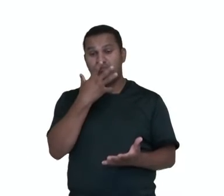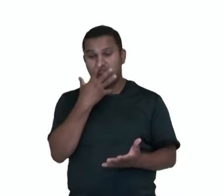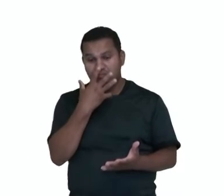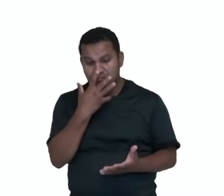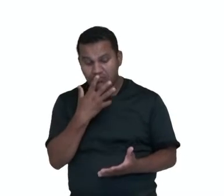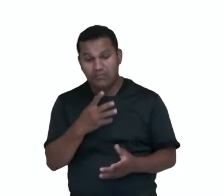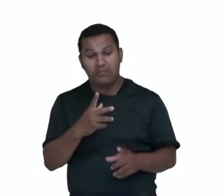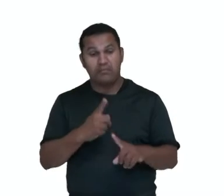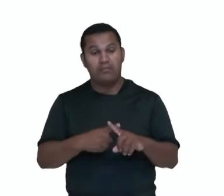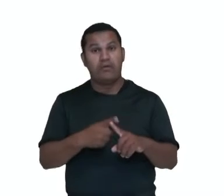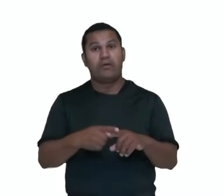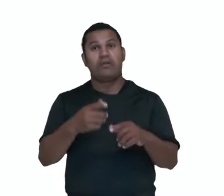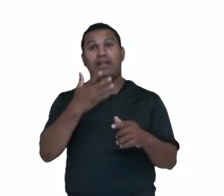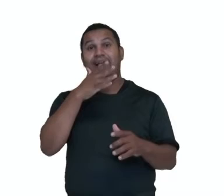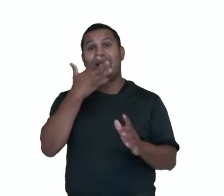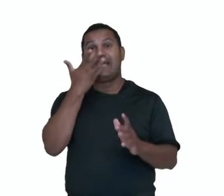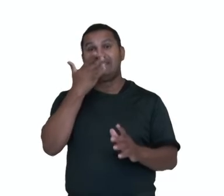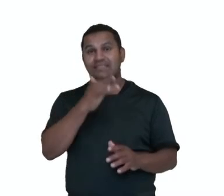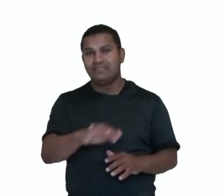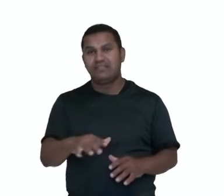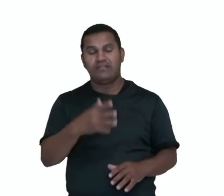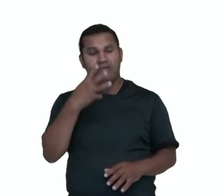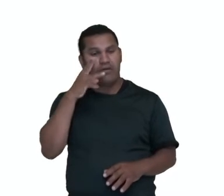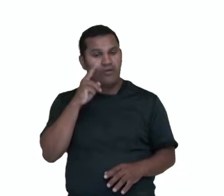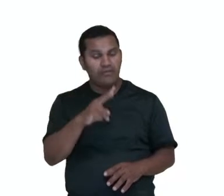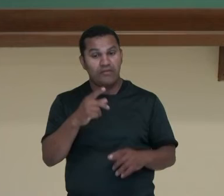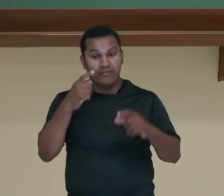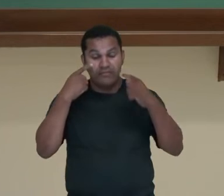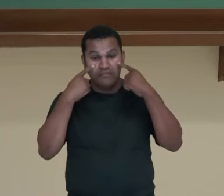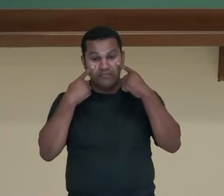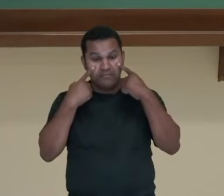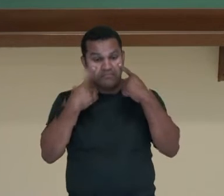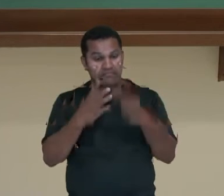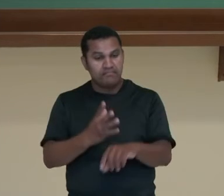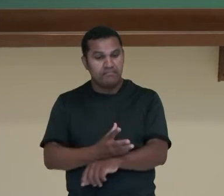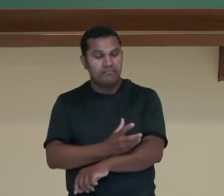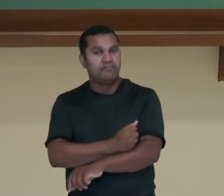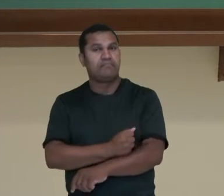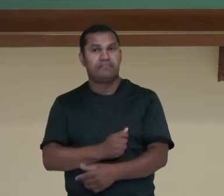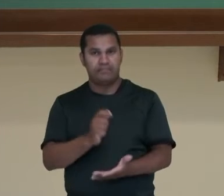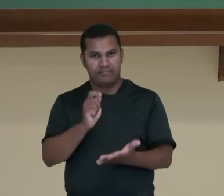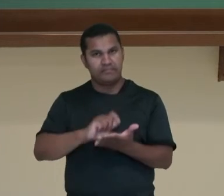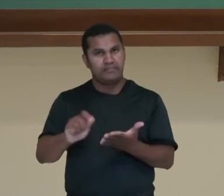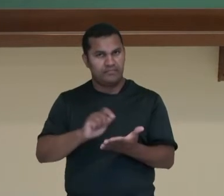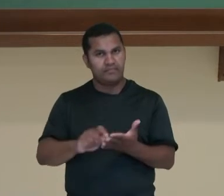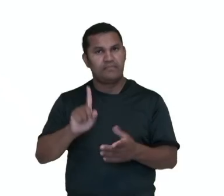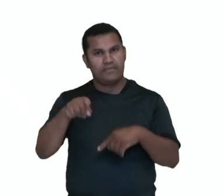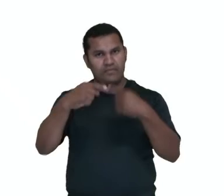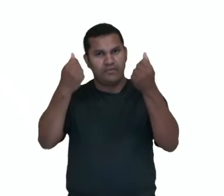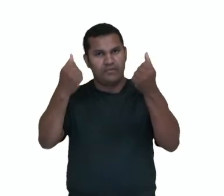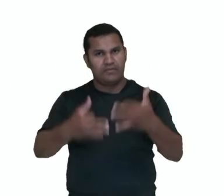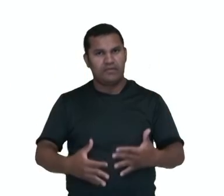identificar o que é fato e o que é opinião. Escreve lá no teu caderno e já nós voltamos.